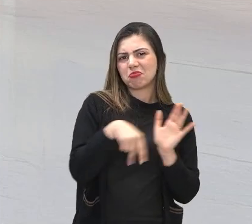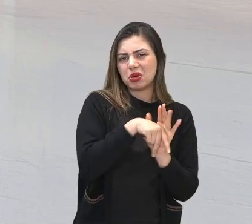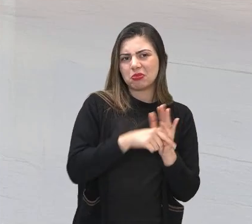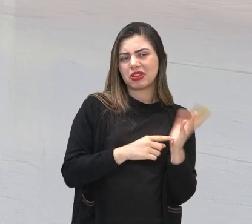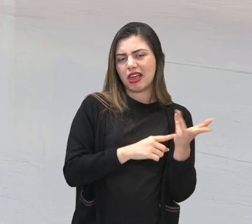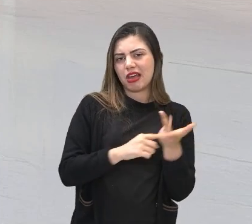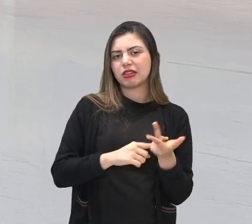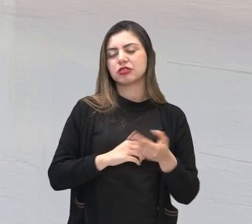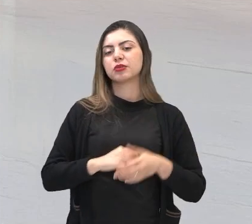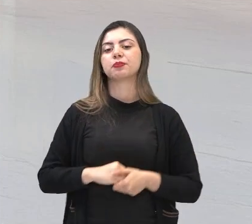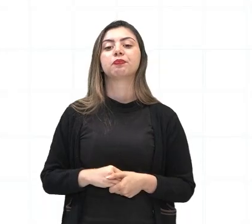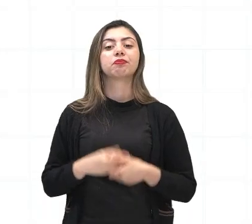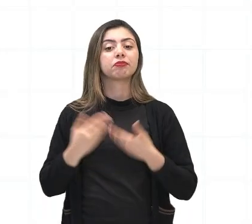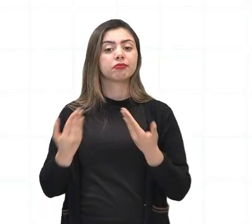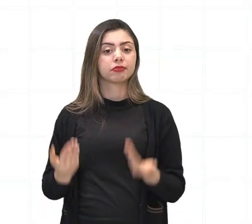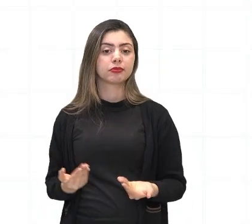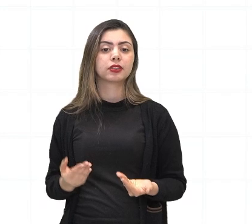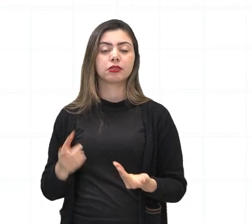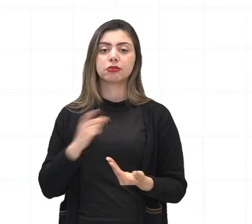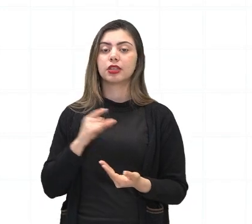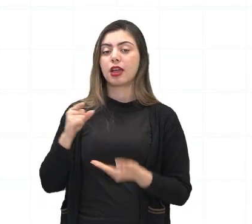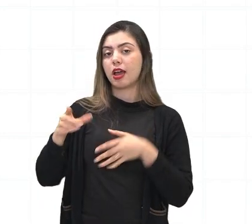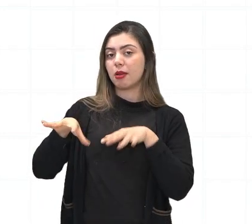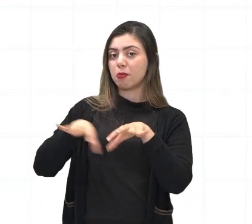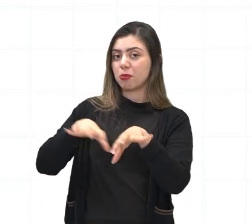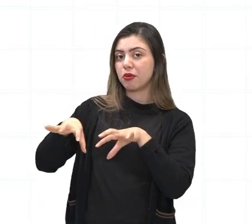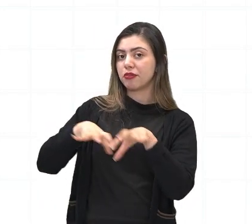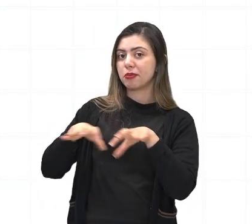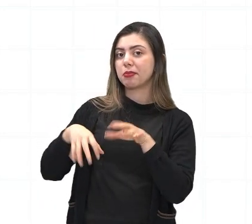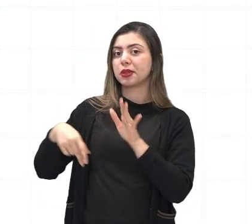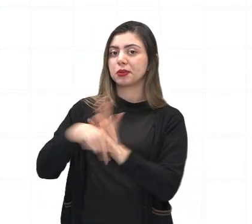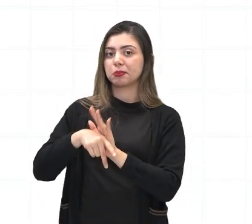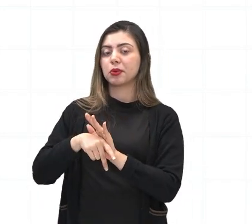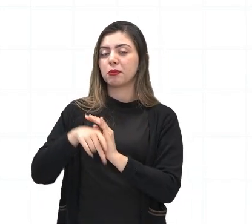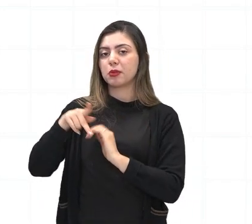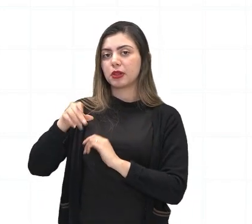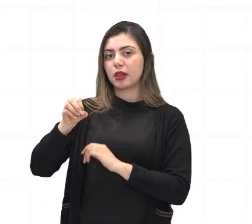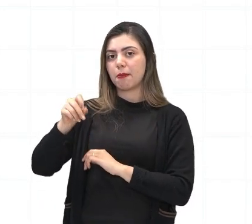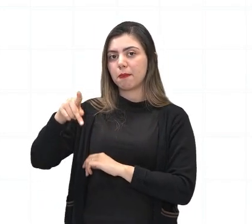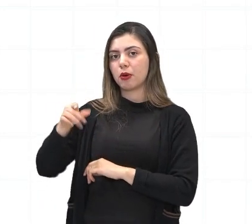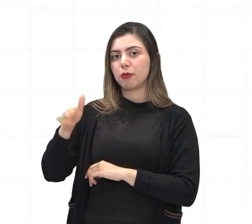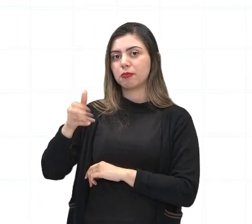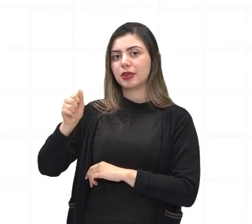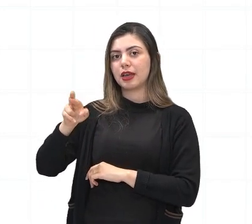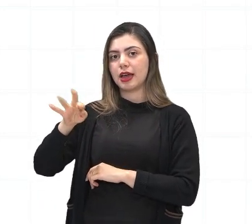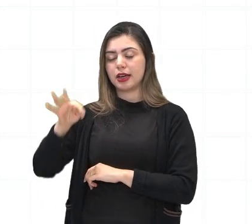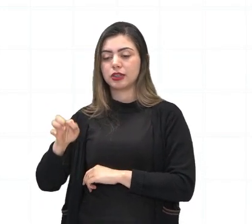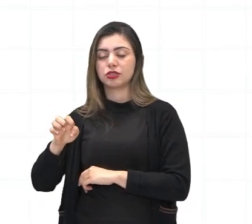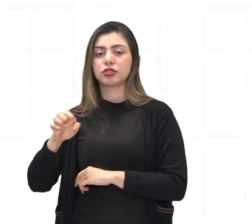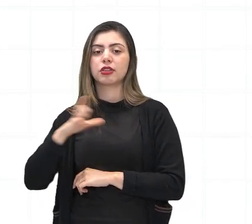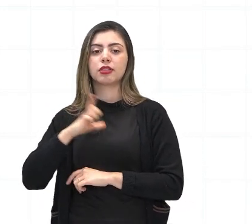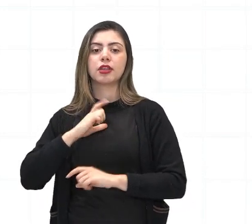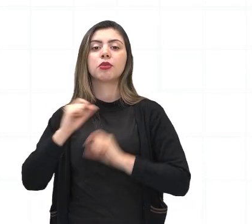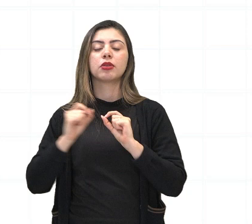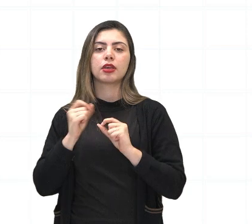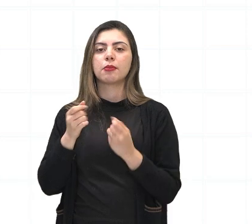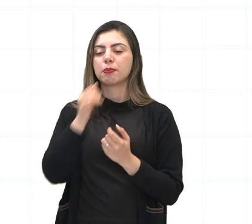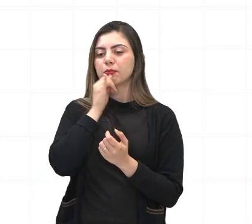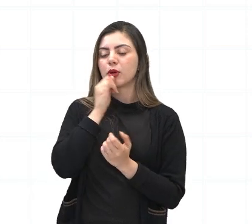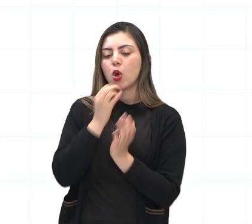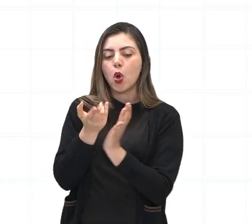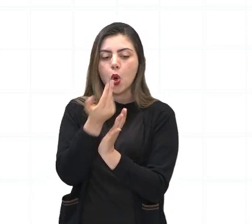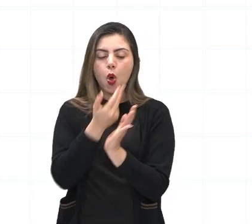os artistas dessa corrente né da da Pop arte trabalh Av com Cores Vivas